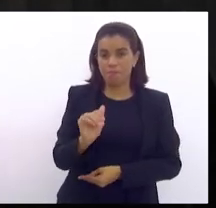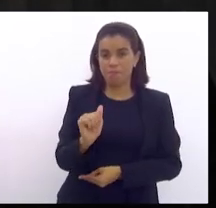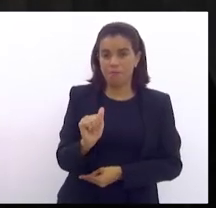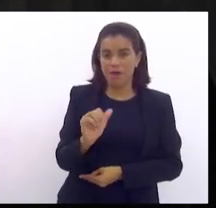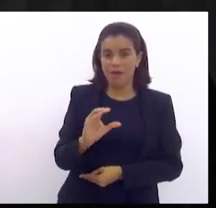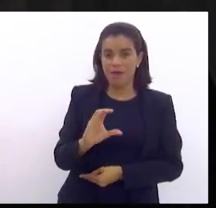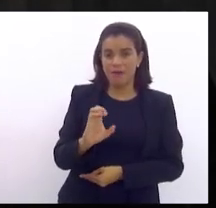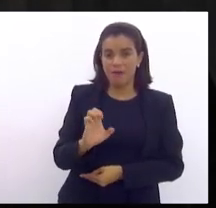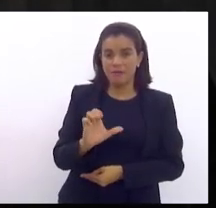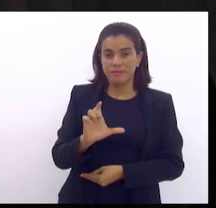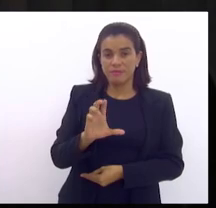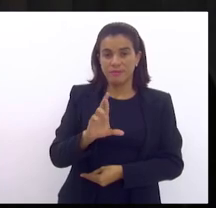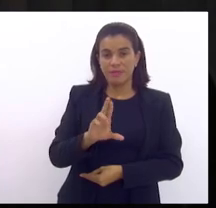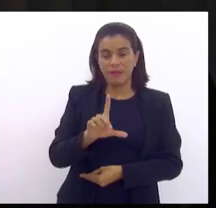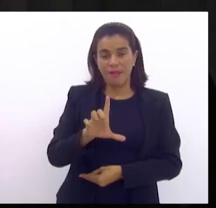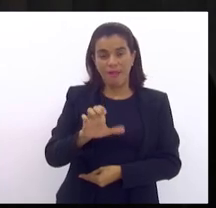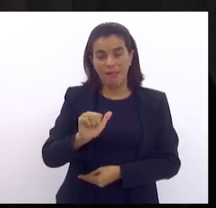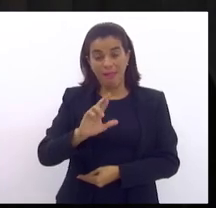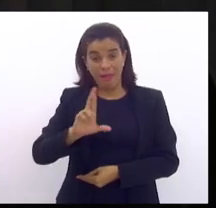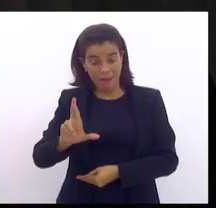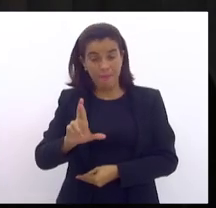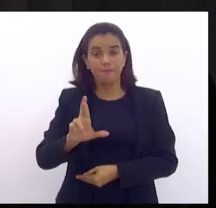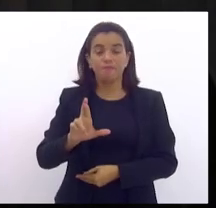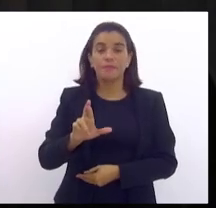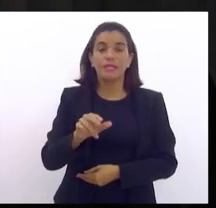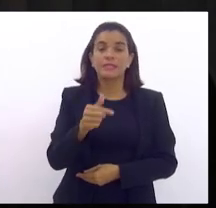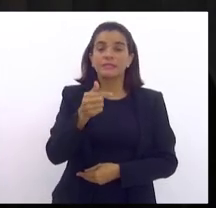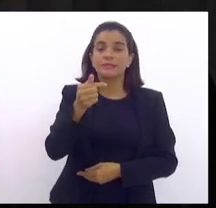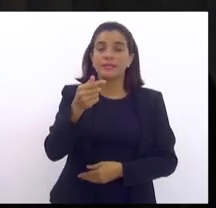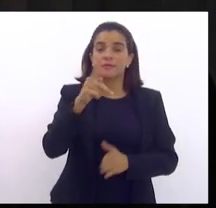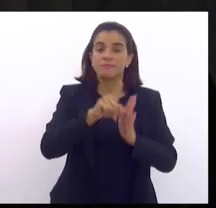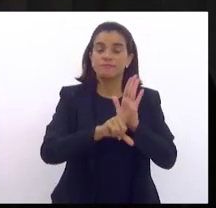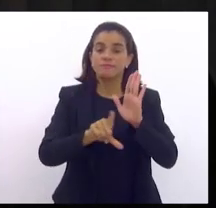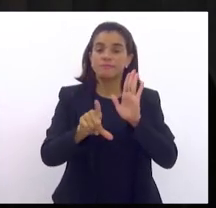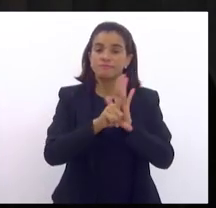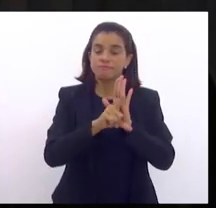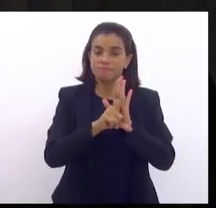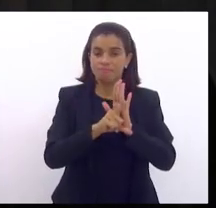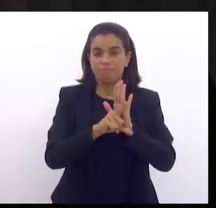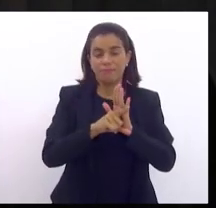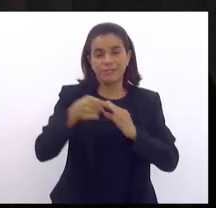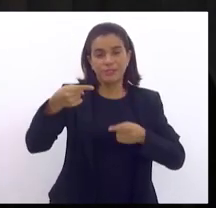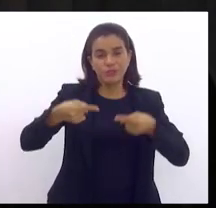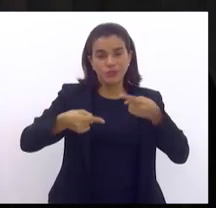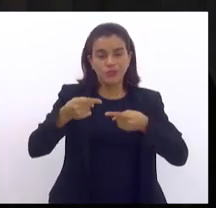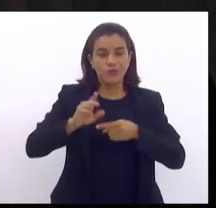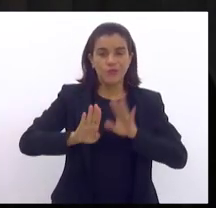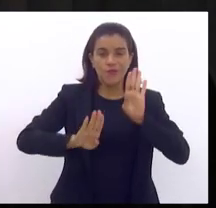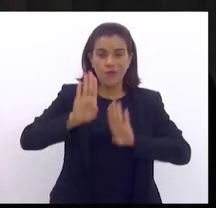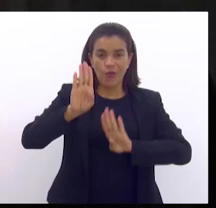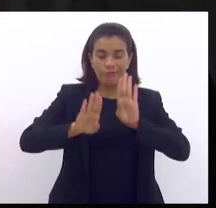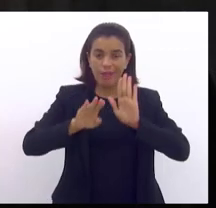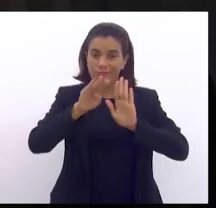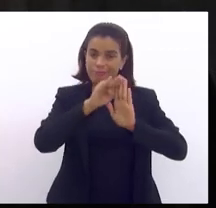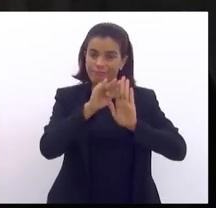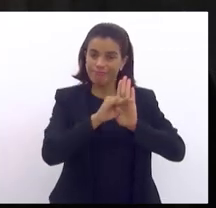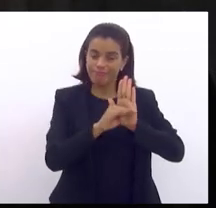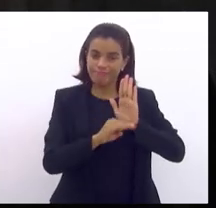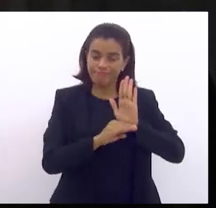uma proposta de 7 projetos de leis para ser trazido à pauta, para ver se a